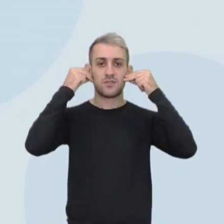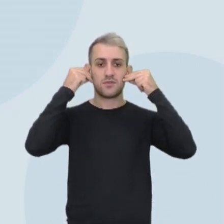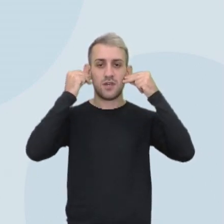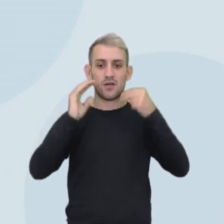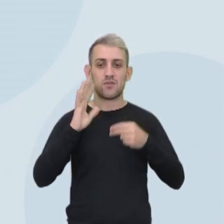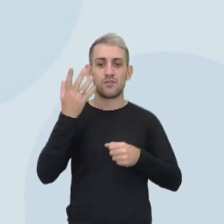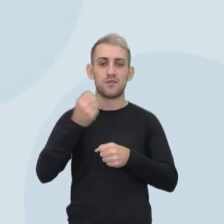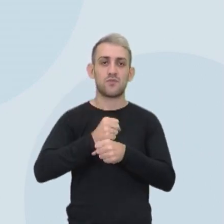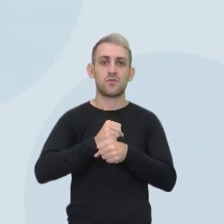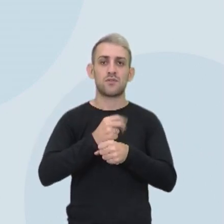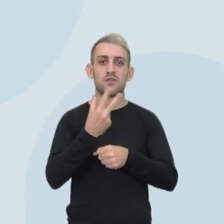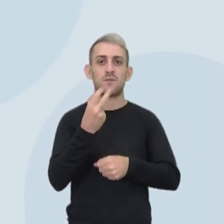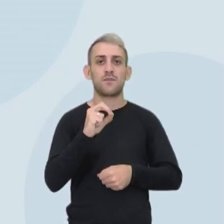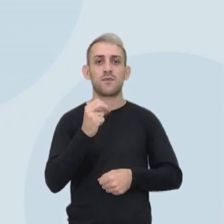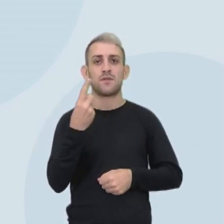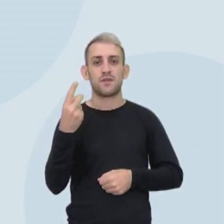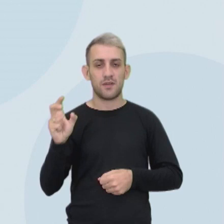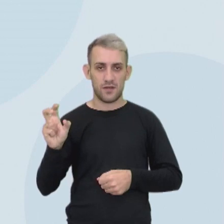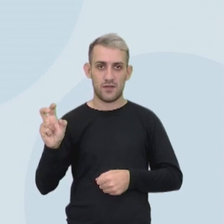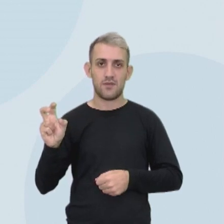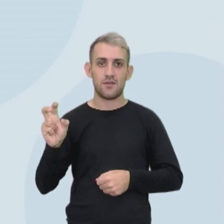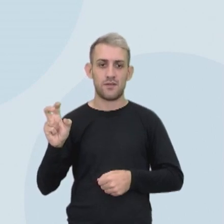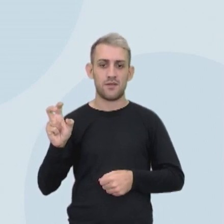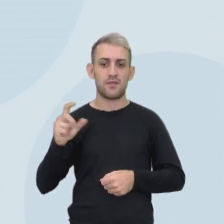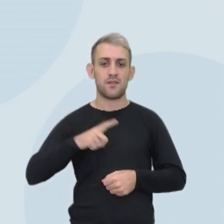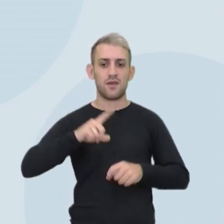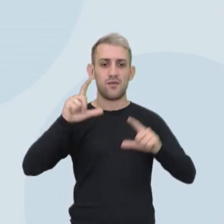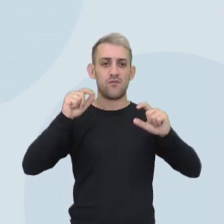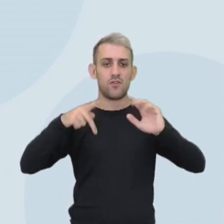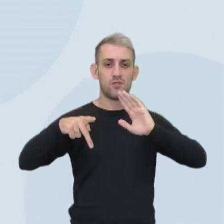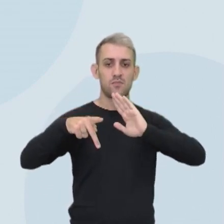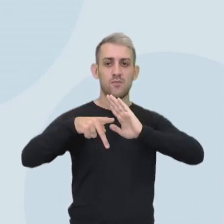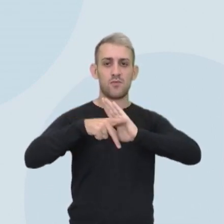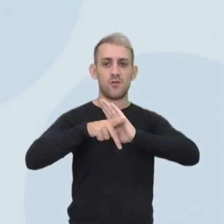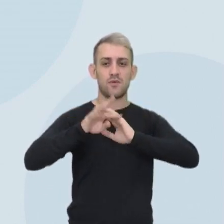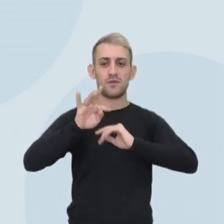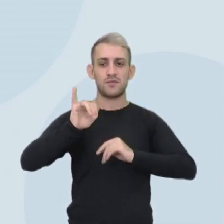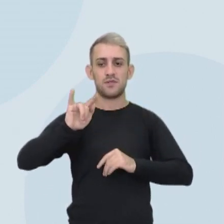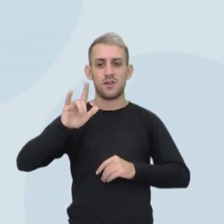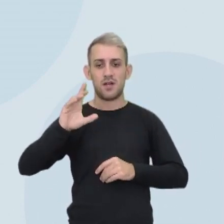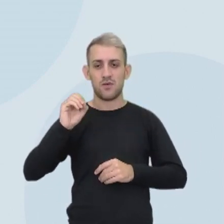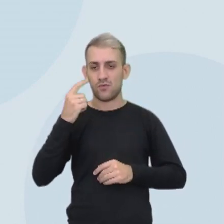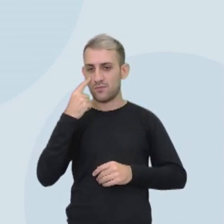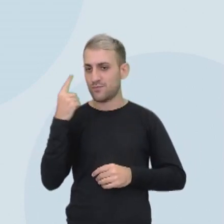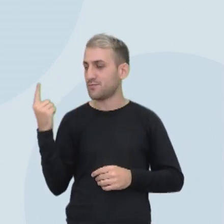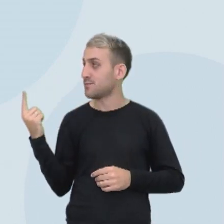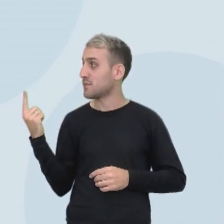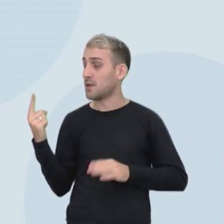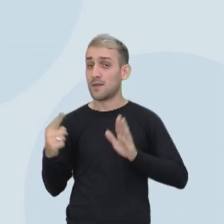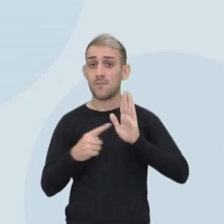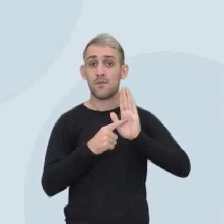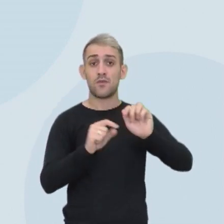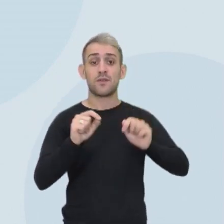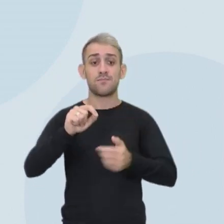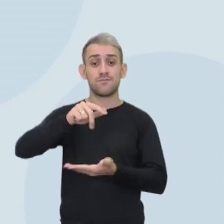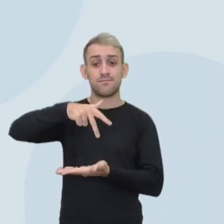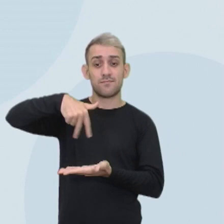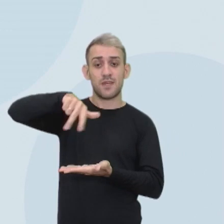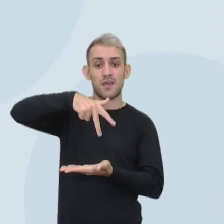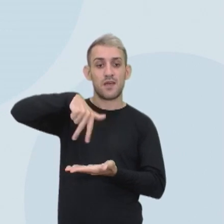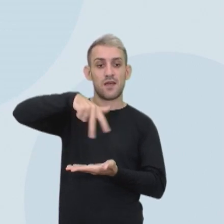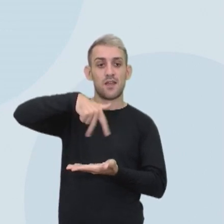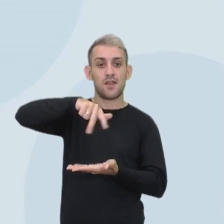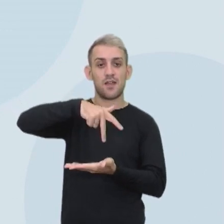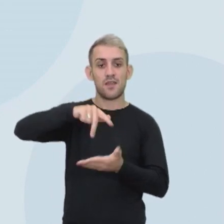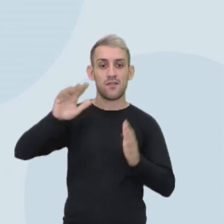em 2015. A foto é de autoria aí de Tiago Zeneiro e mostra aí danças da